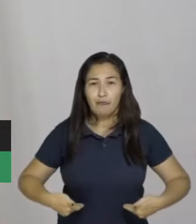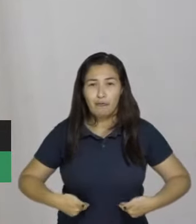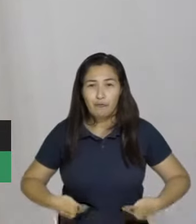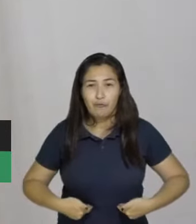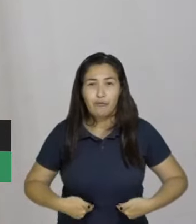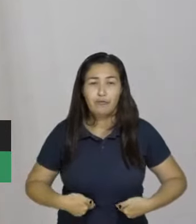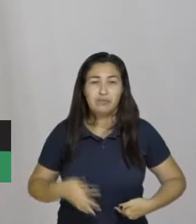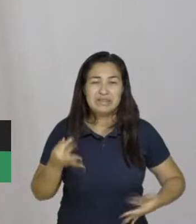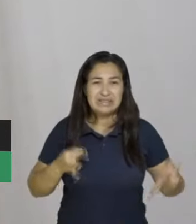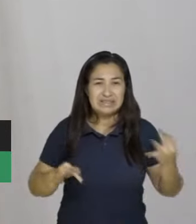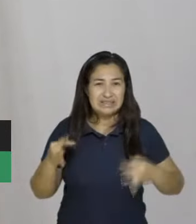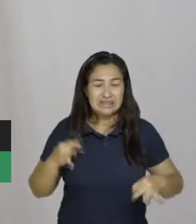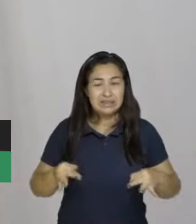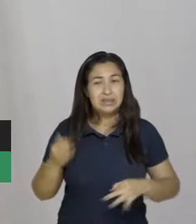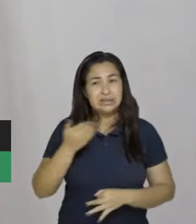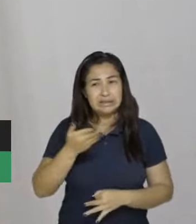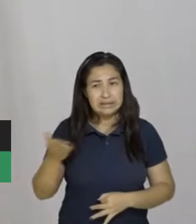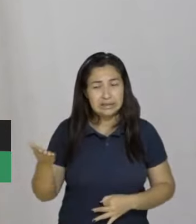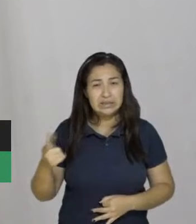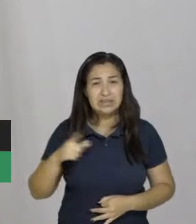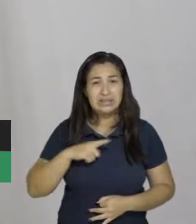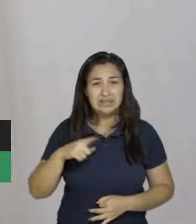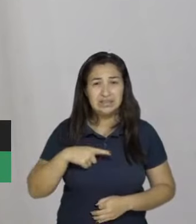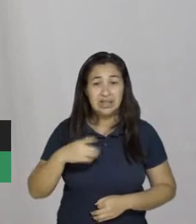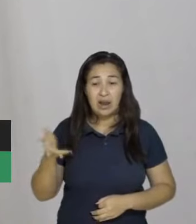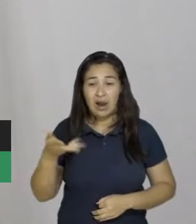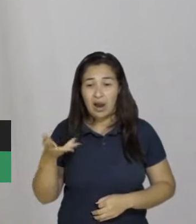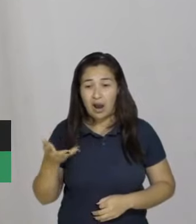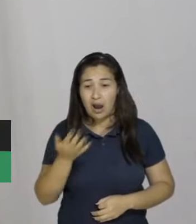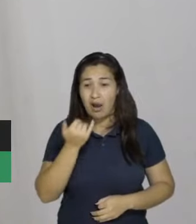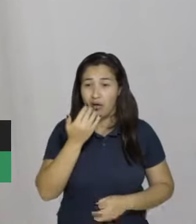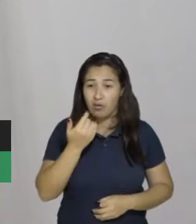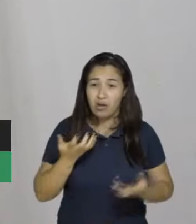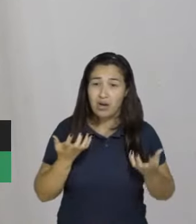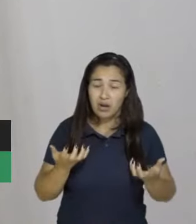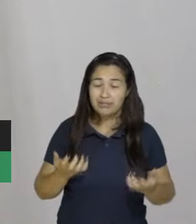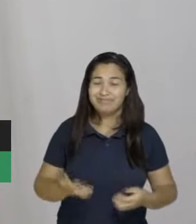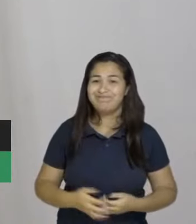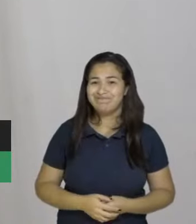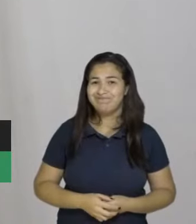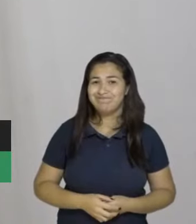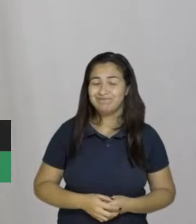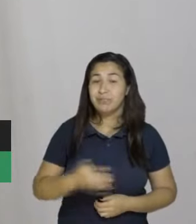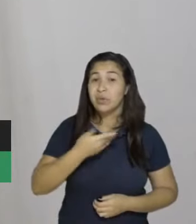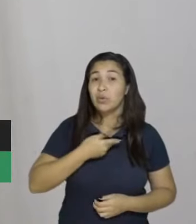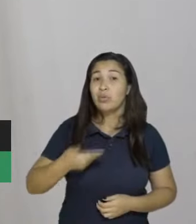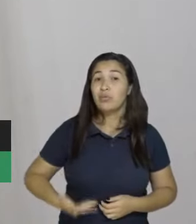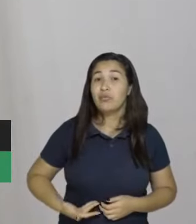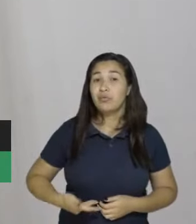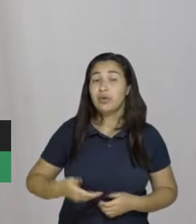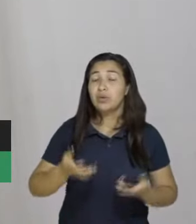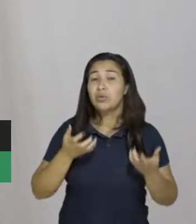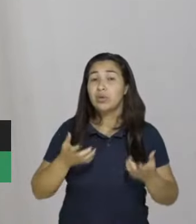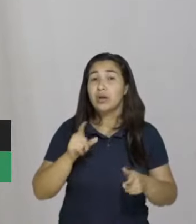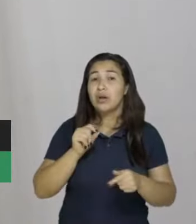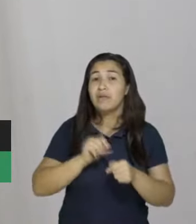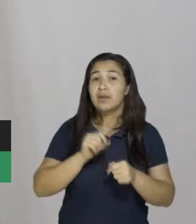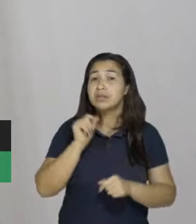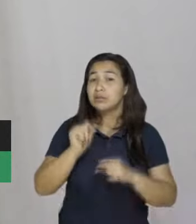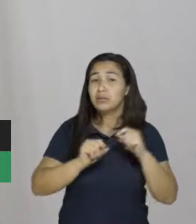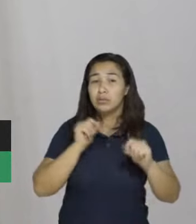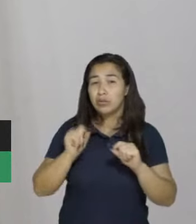quem tem fome também tem pressa. E os governos, o que acostumam fazer quando o caixa